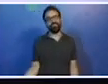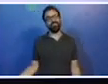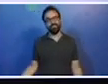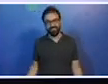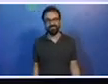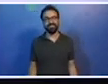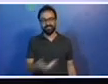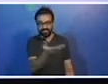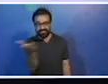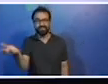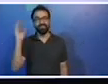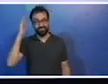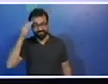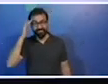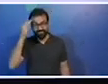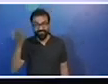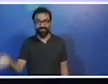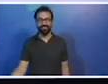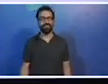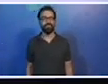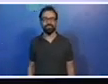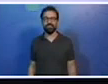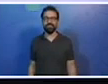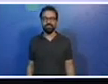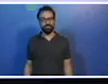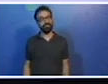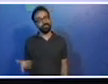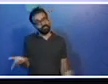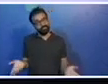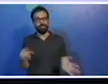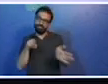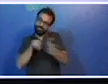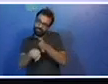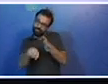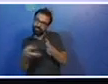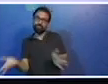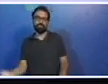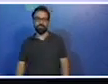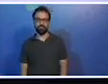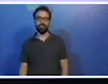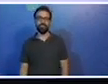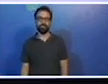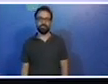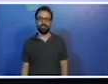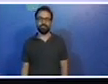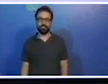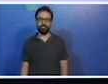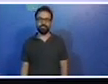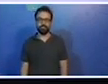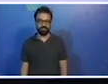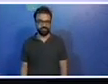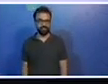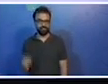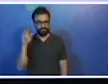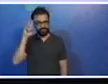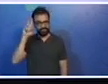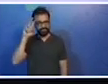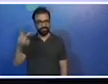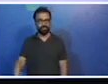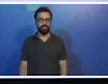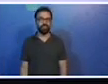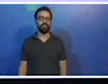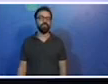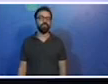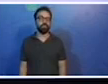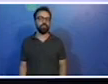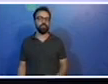Estamos entendendo? Tá vendo? Isso é uma forma interrogativa, é um modo interrogativo. Recordaram-se? Então,